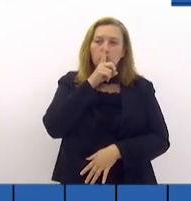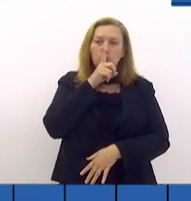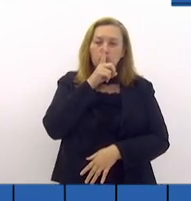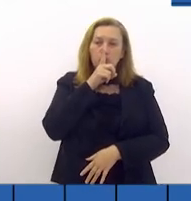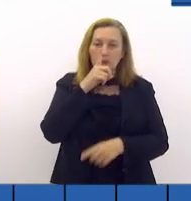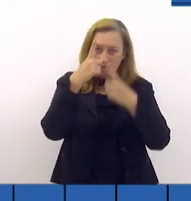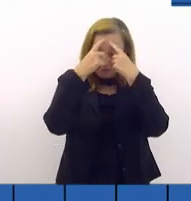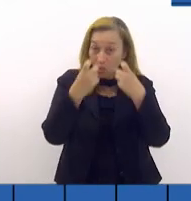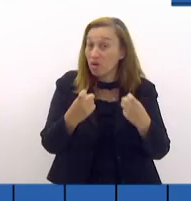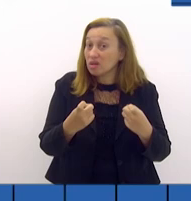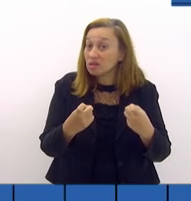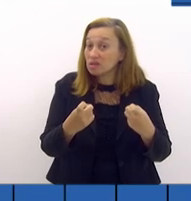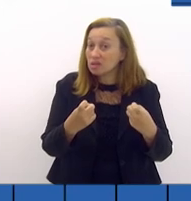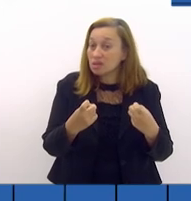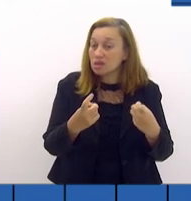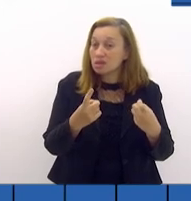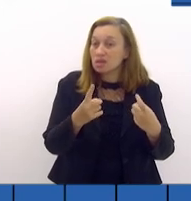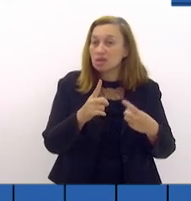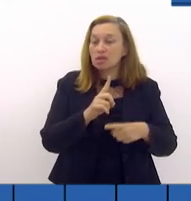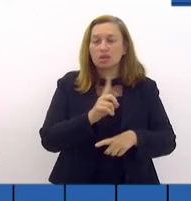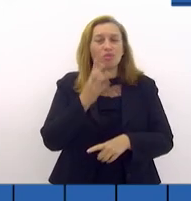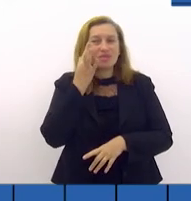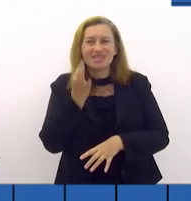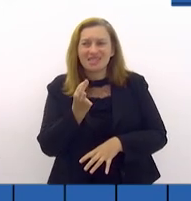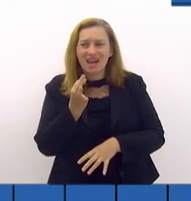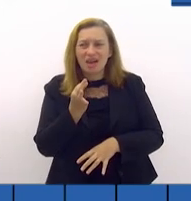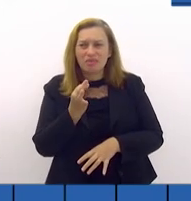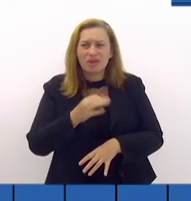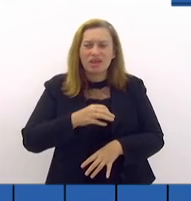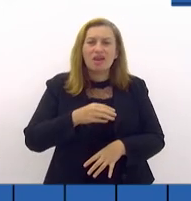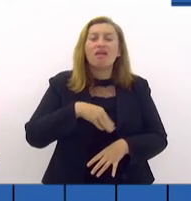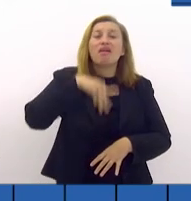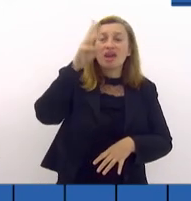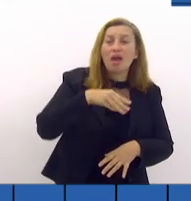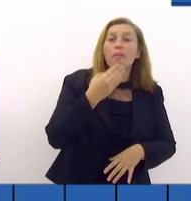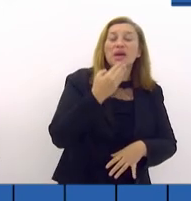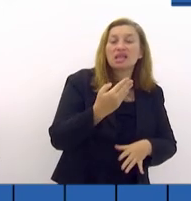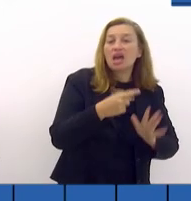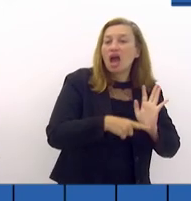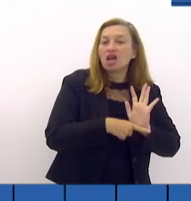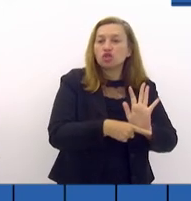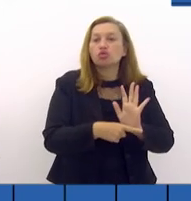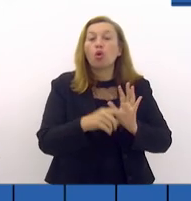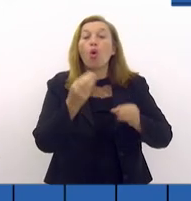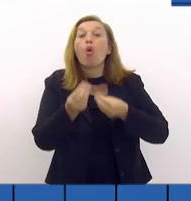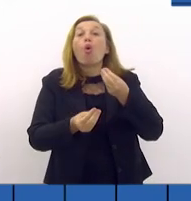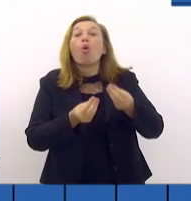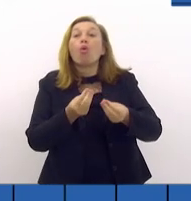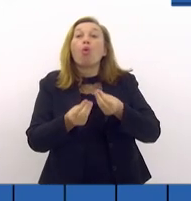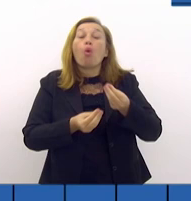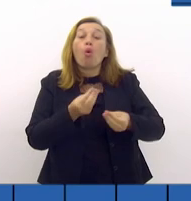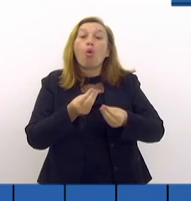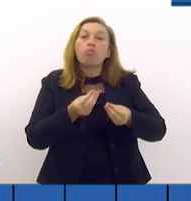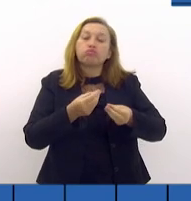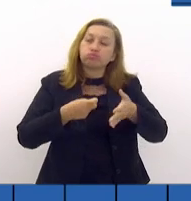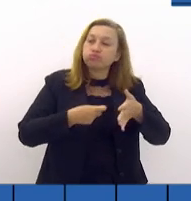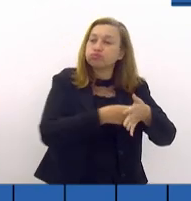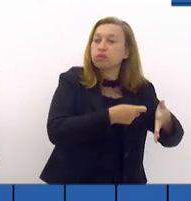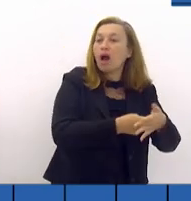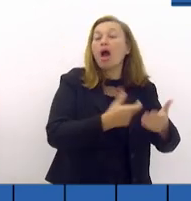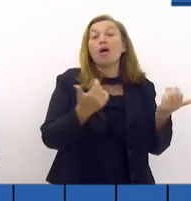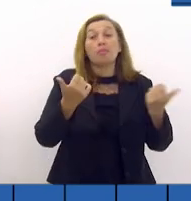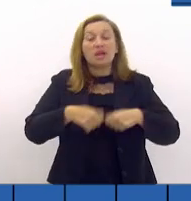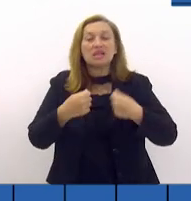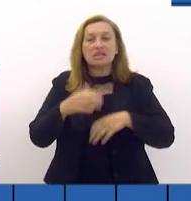violência e nem sempre sabe a quem buscar ajuda ou como denunciar. E aí a gente tem que entender